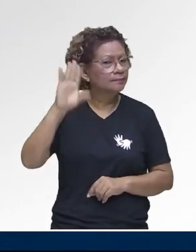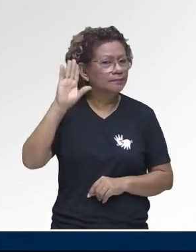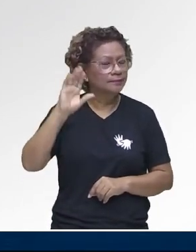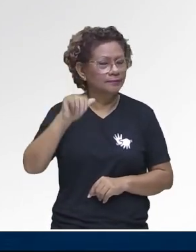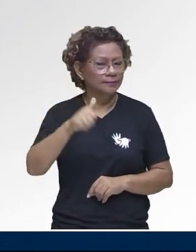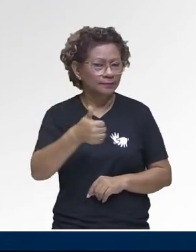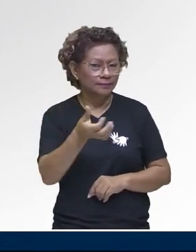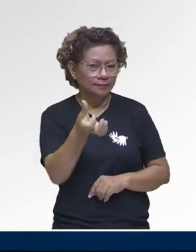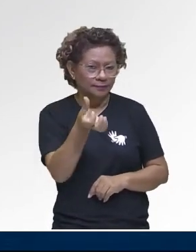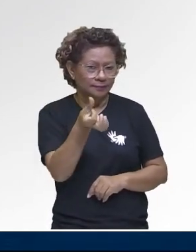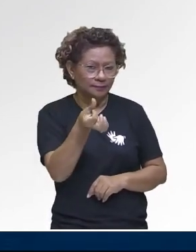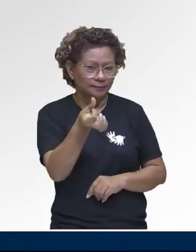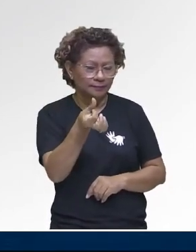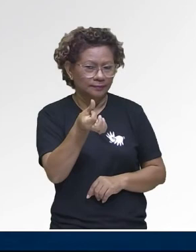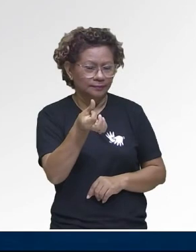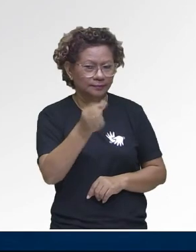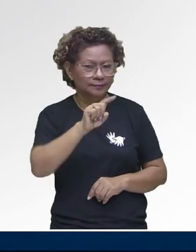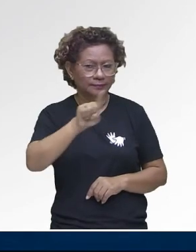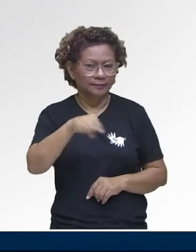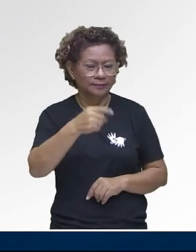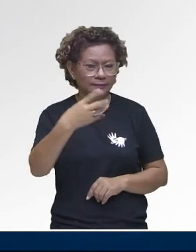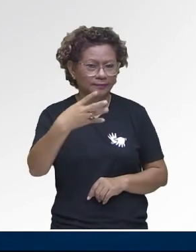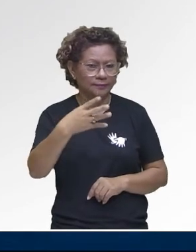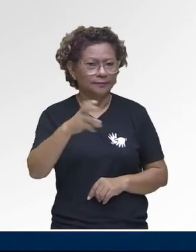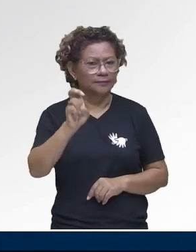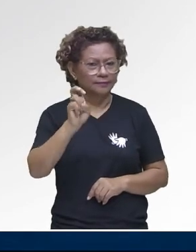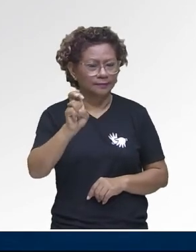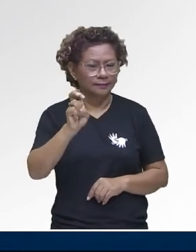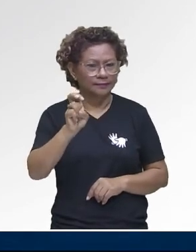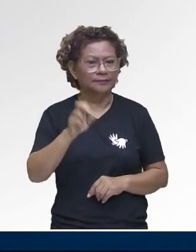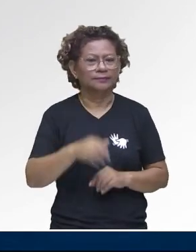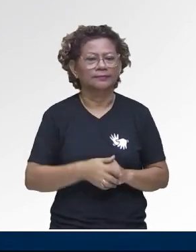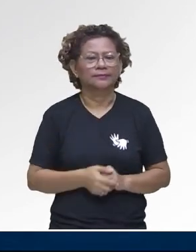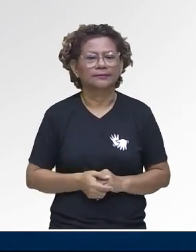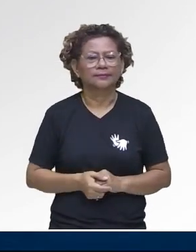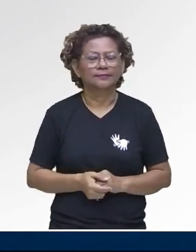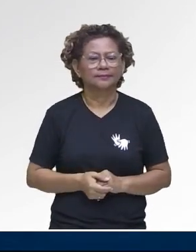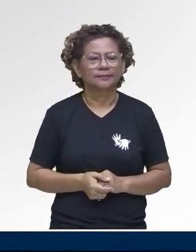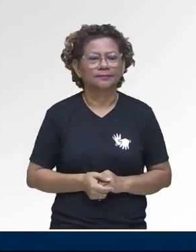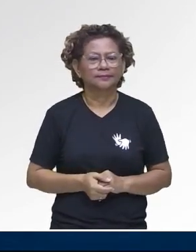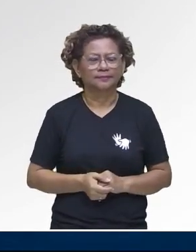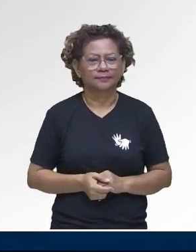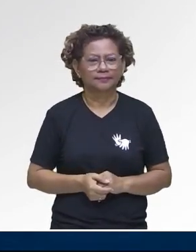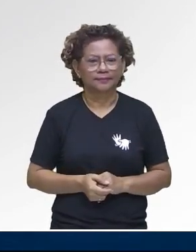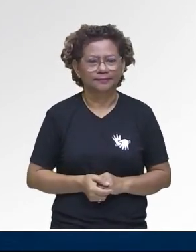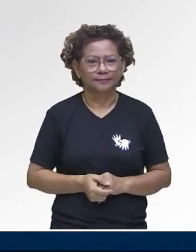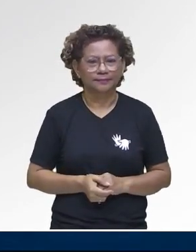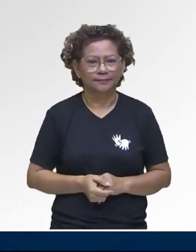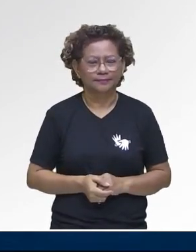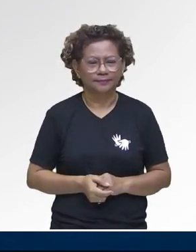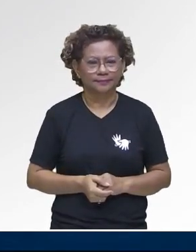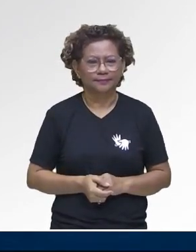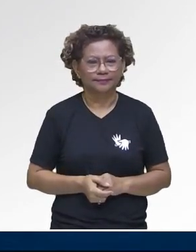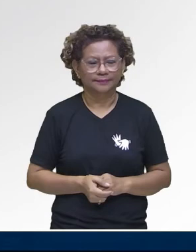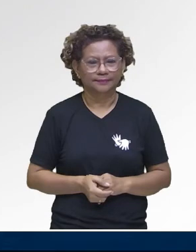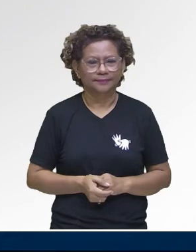do valor, né? Do valor aqui do dinheiro, né? Da altura. Então a Camila tem